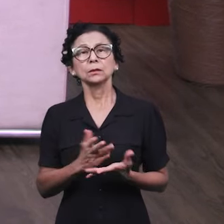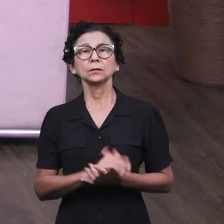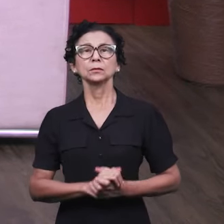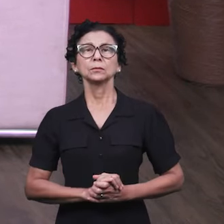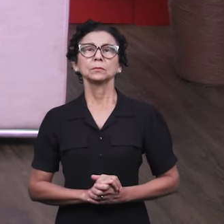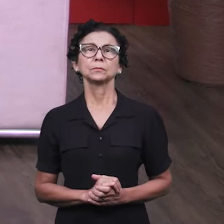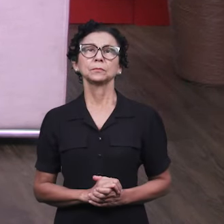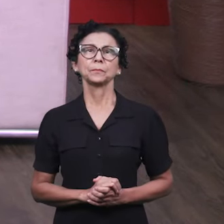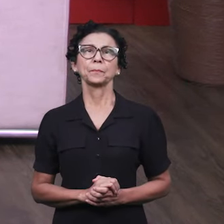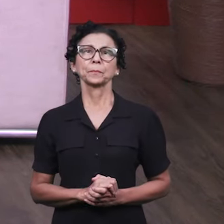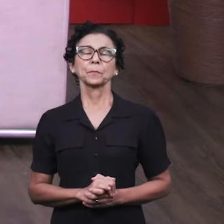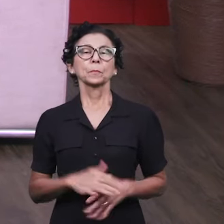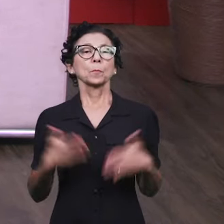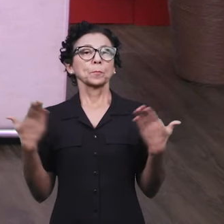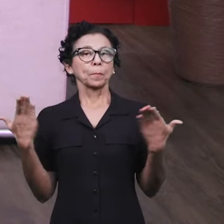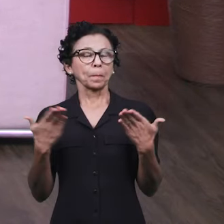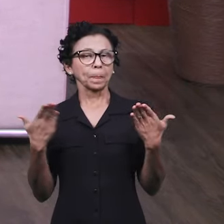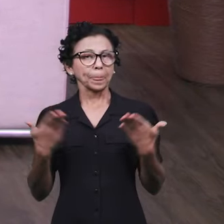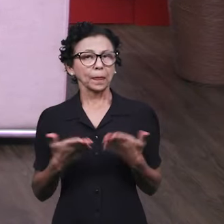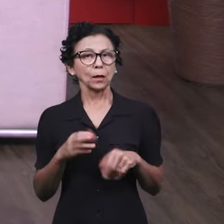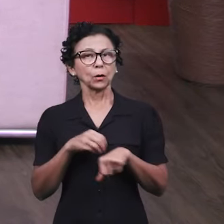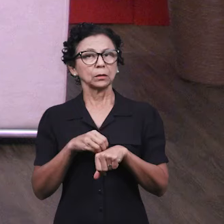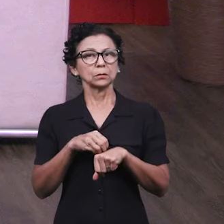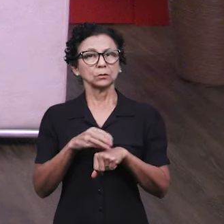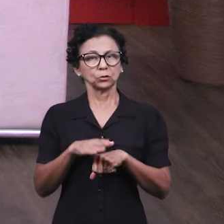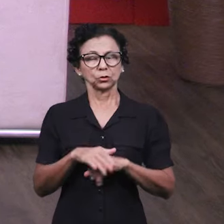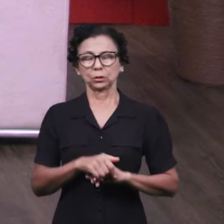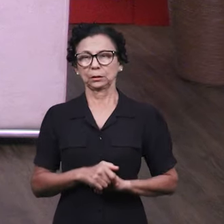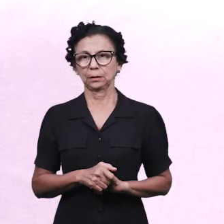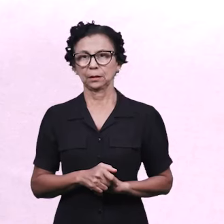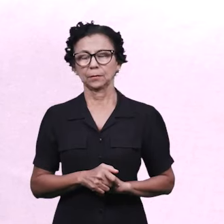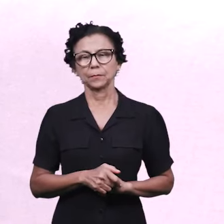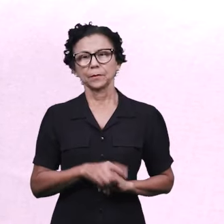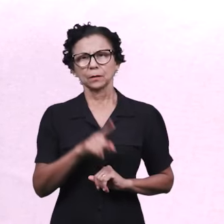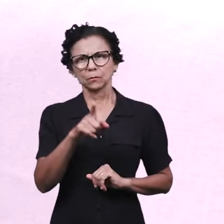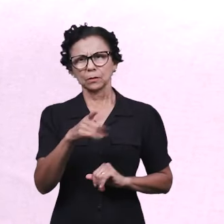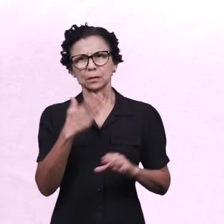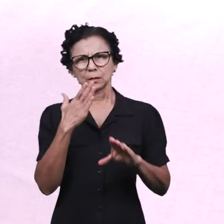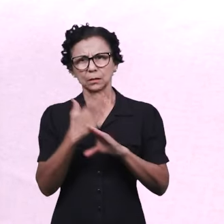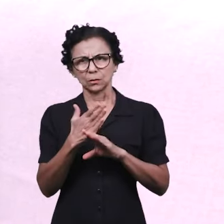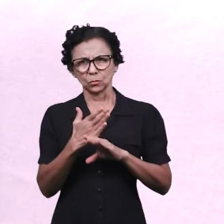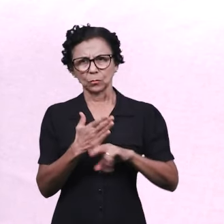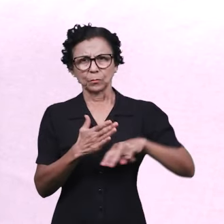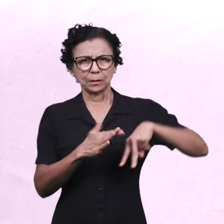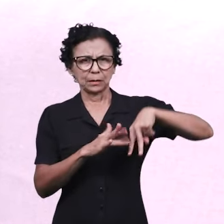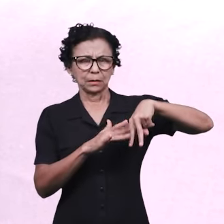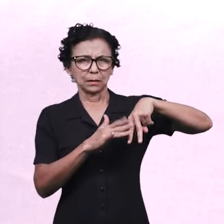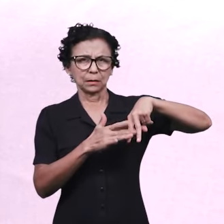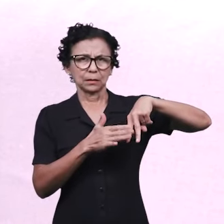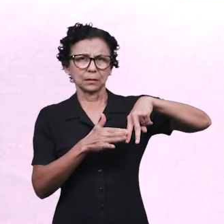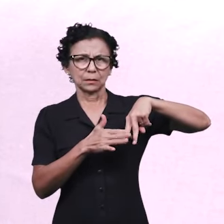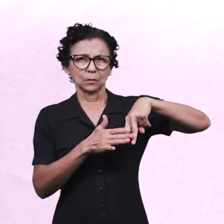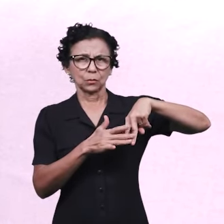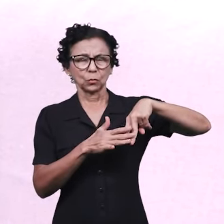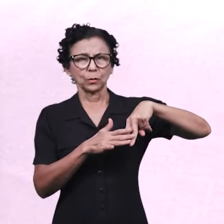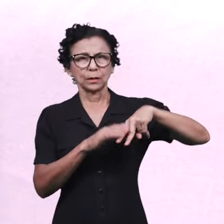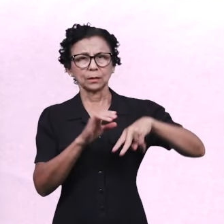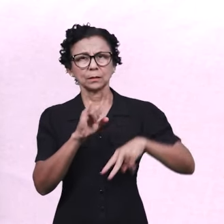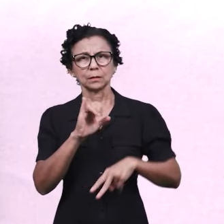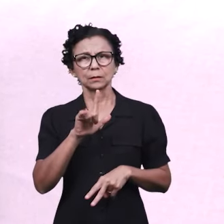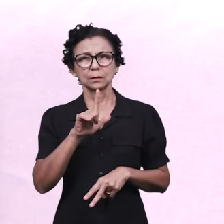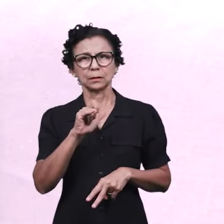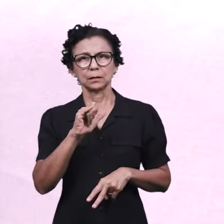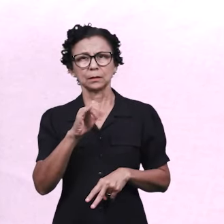tentativas por isso que hoje o ideal é que quem seja diagnosticado com o lipedema procure realmente um